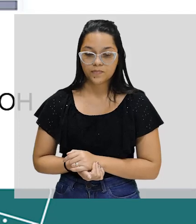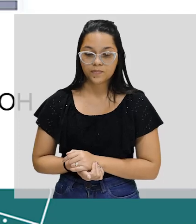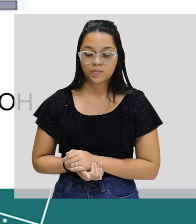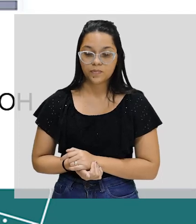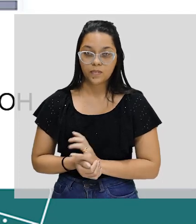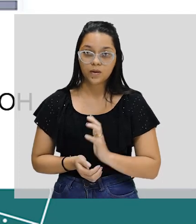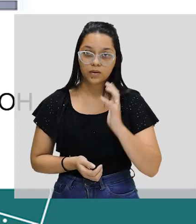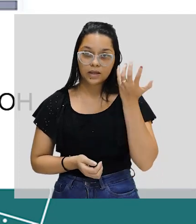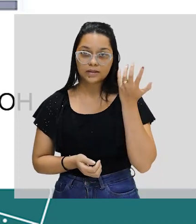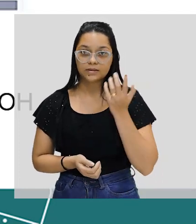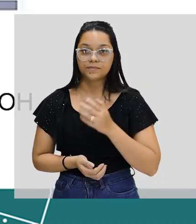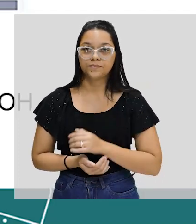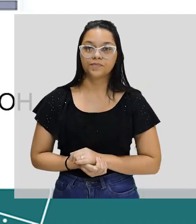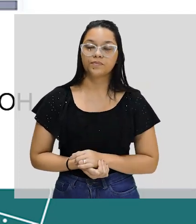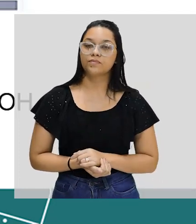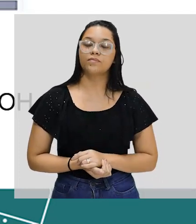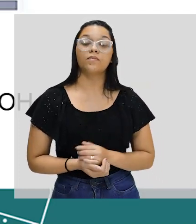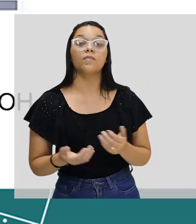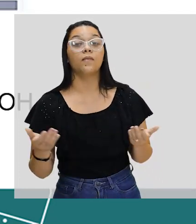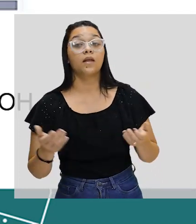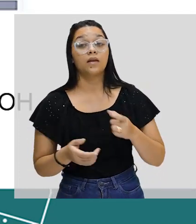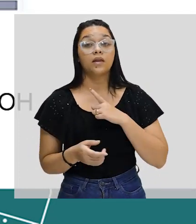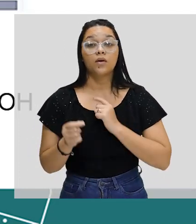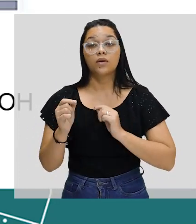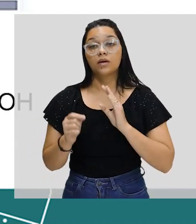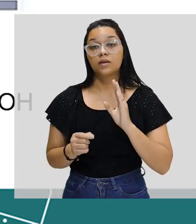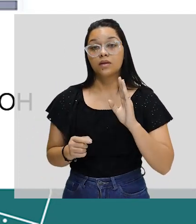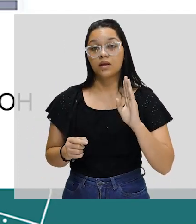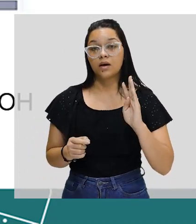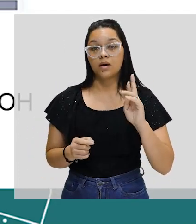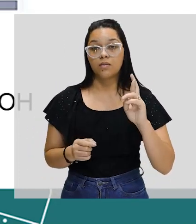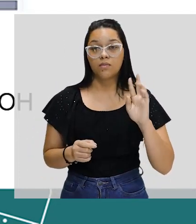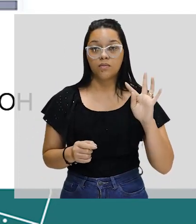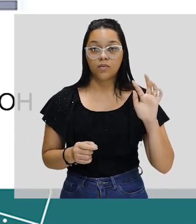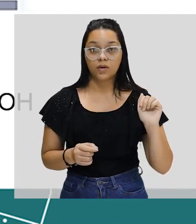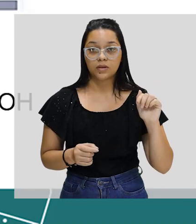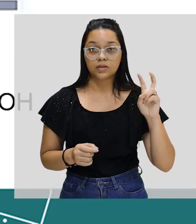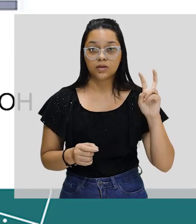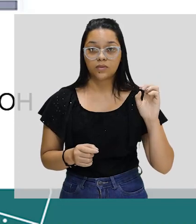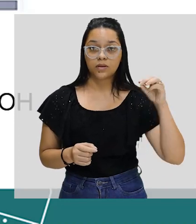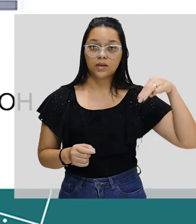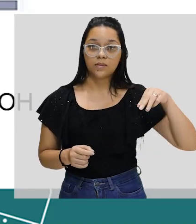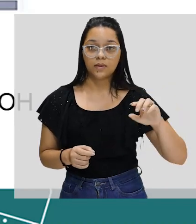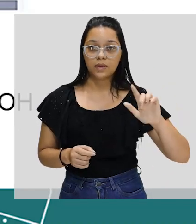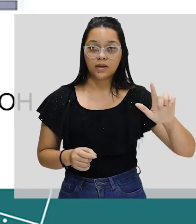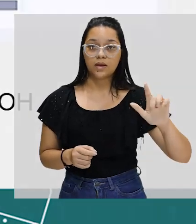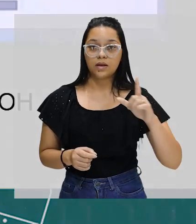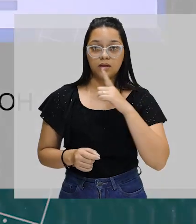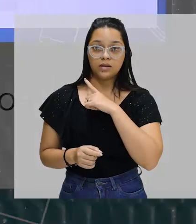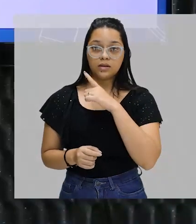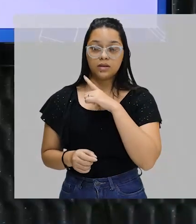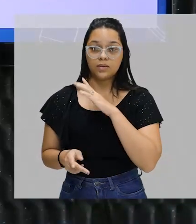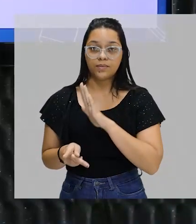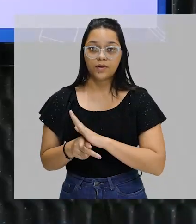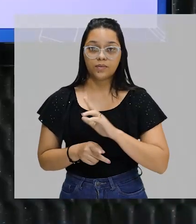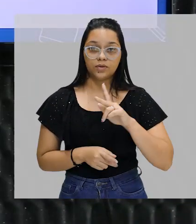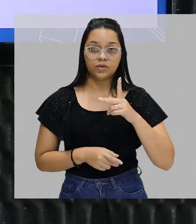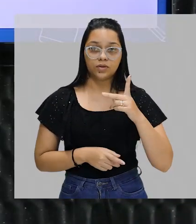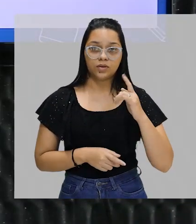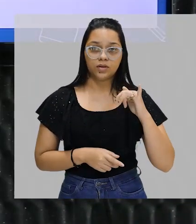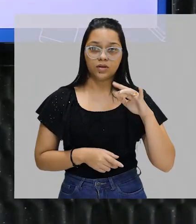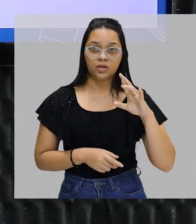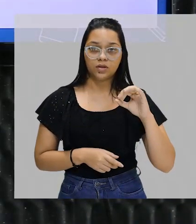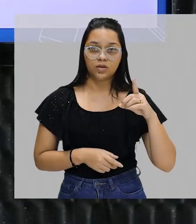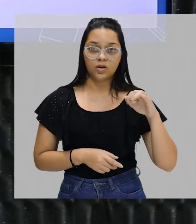a seguinte situação. Nós temos aqui na bureta, certo? Ó, 50 ml de uma solução de hidróxido de